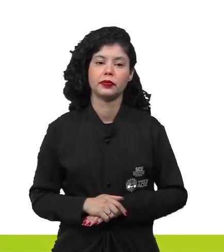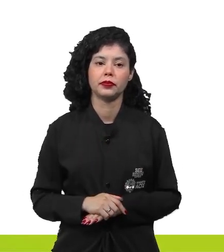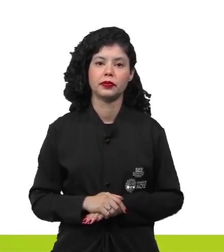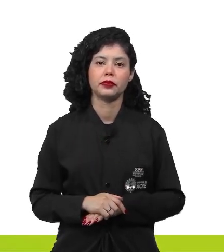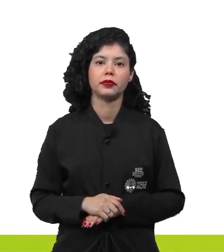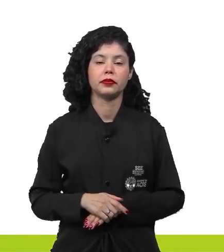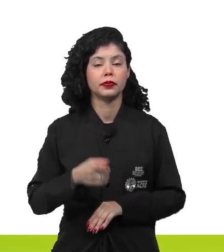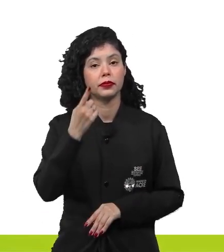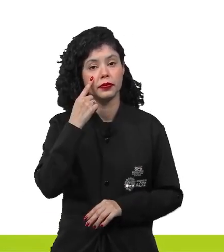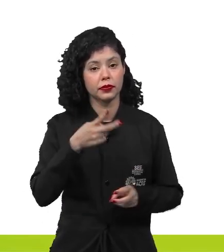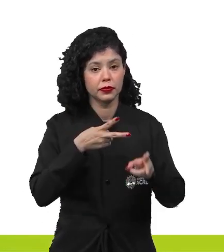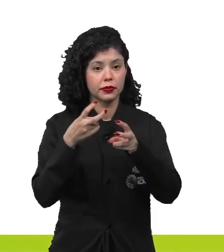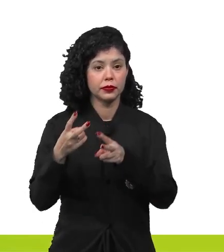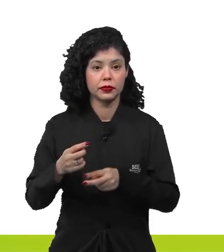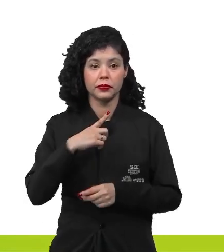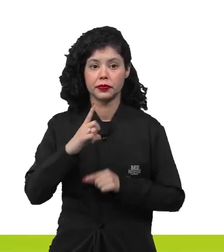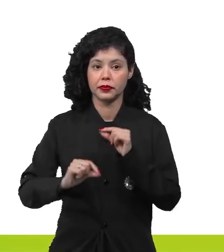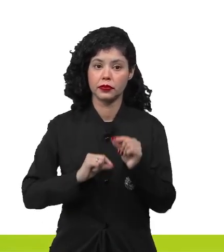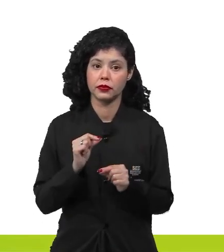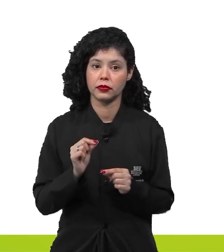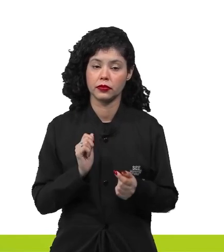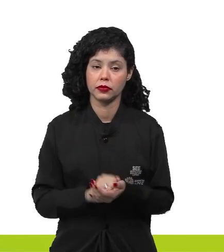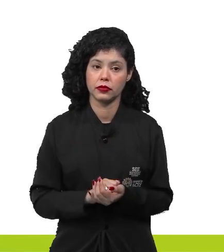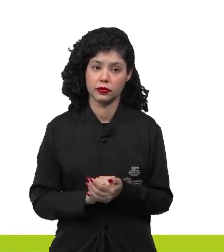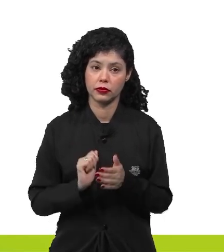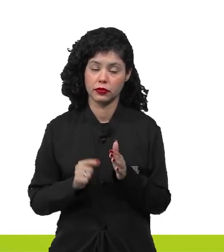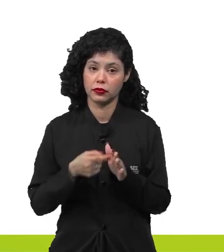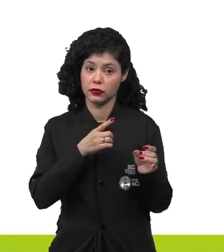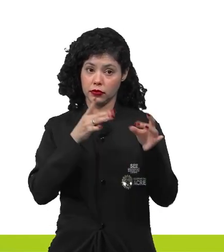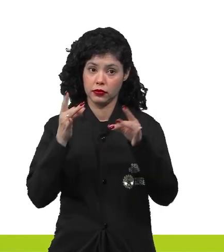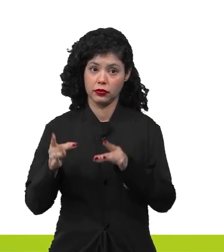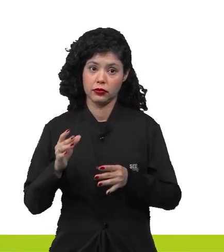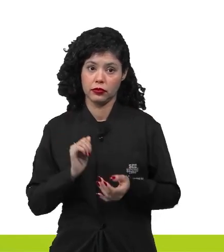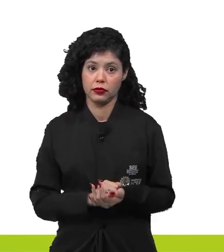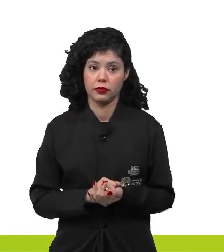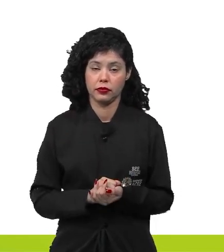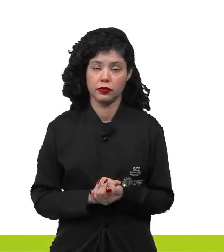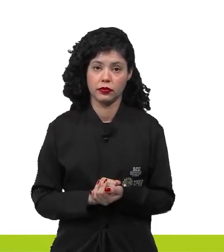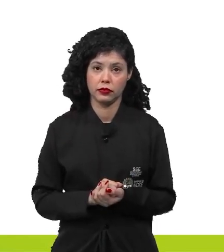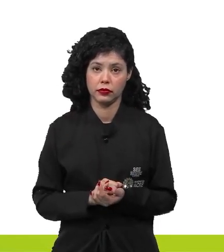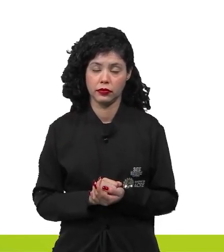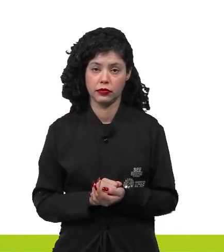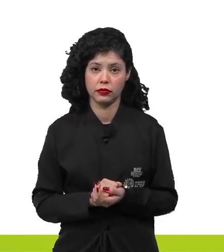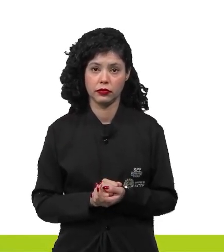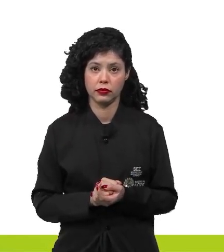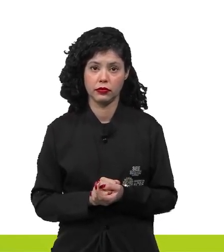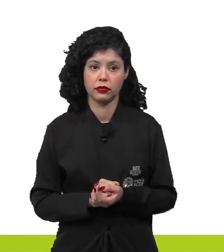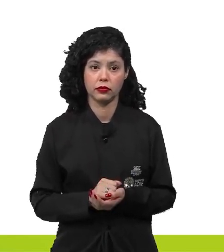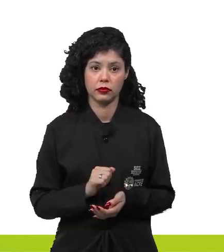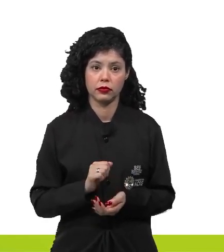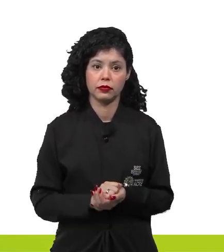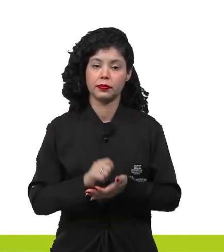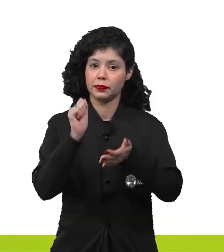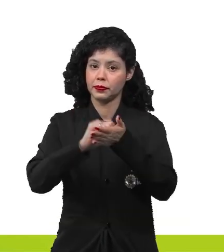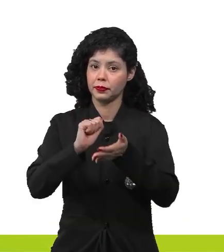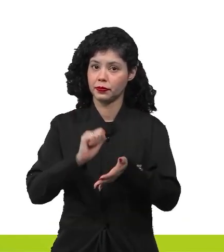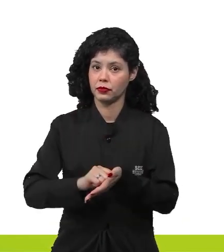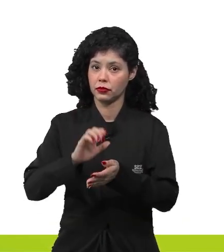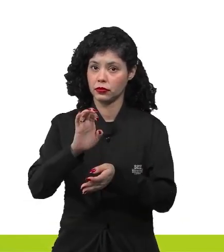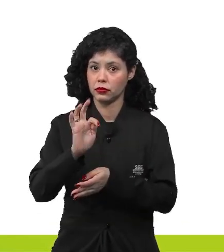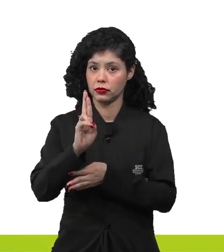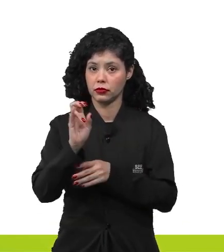D. Observem que nós temos aqui, olha, a primeira dica mesmo lá no nosso enunciado já diz, um